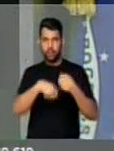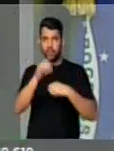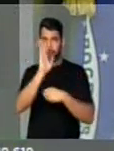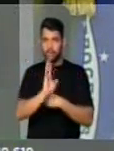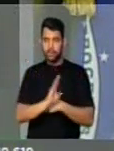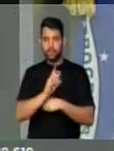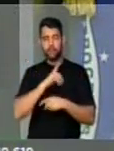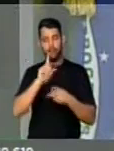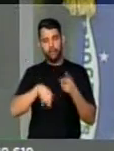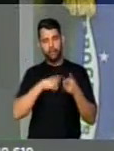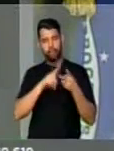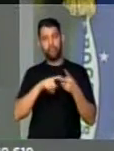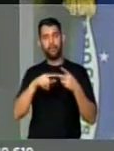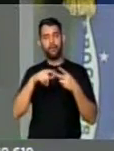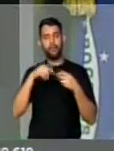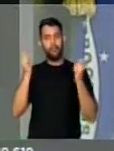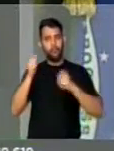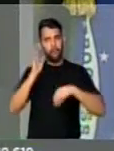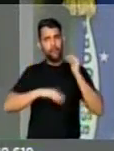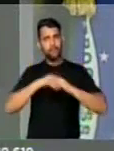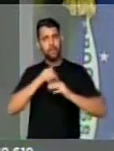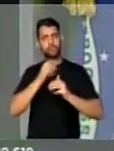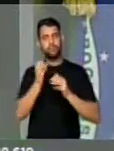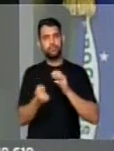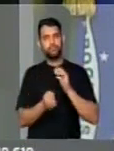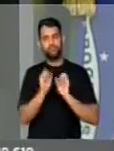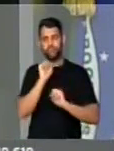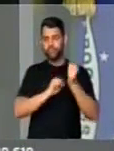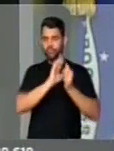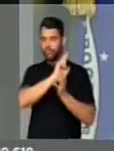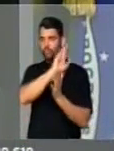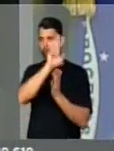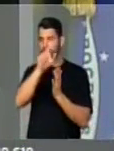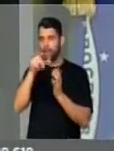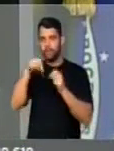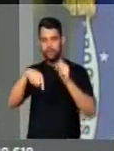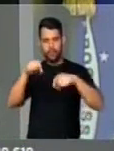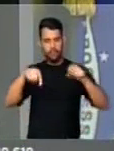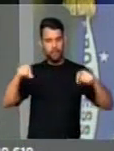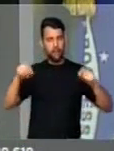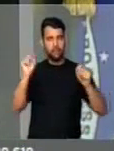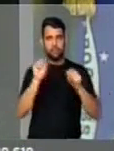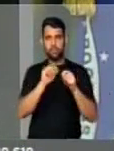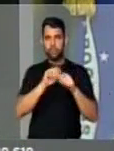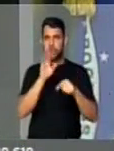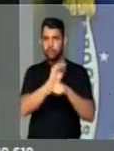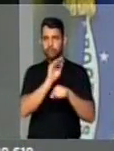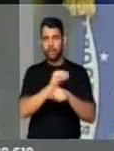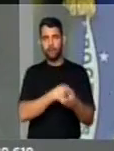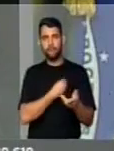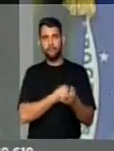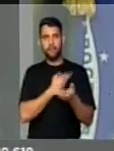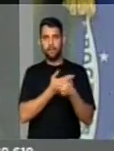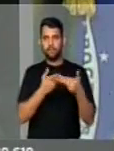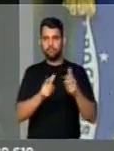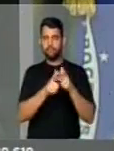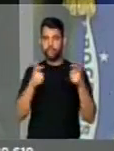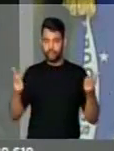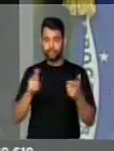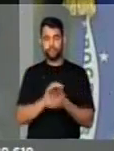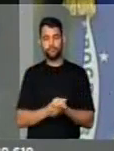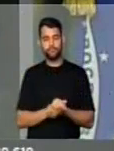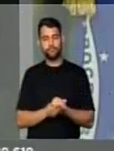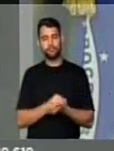economia, além da capacidade de produção de outras milhares de sementes realimentando a vida.